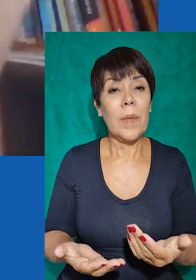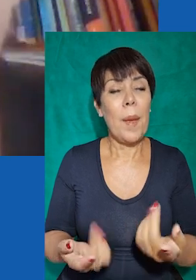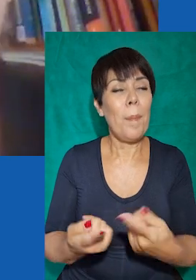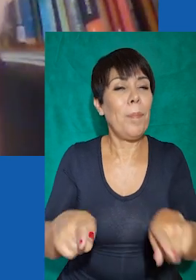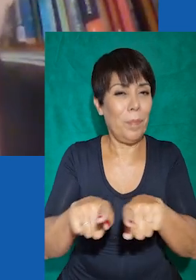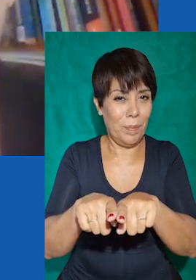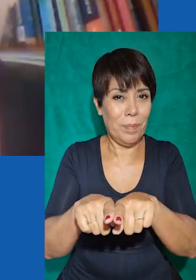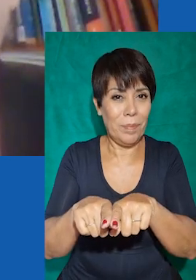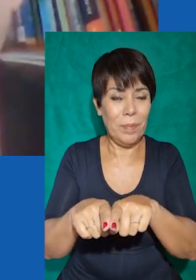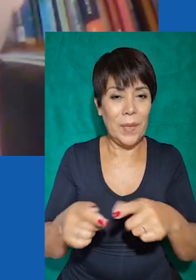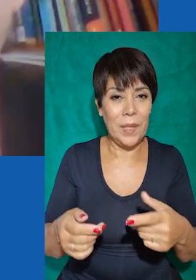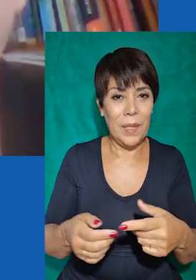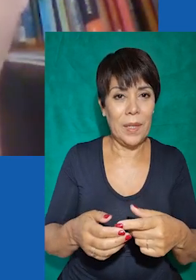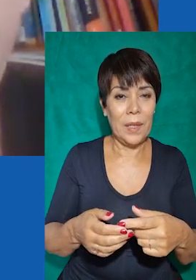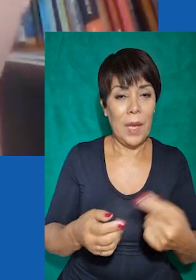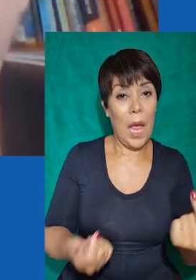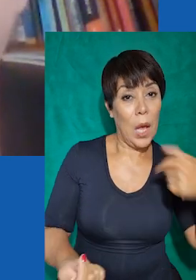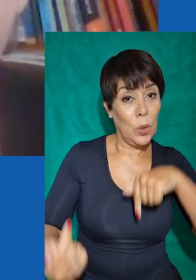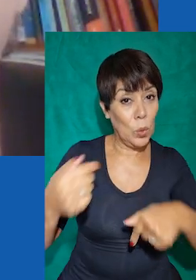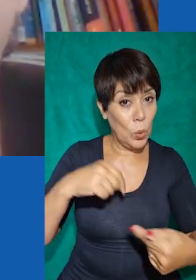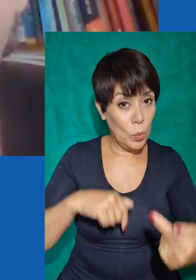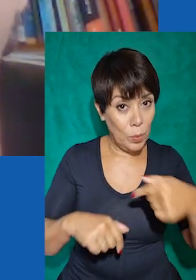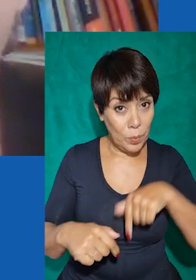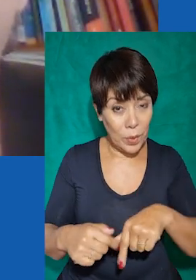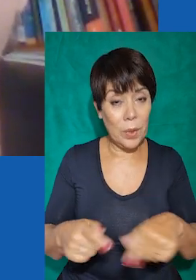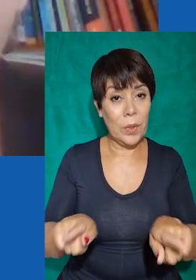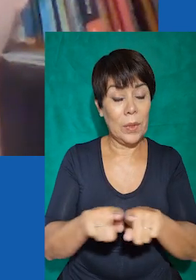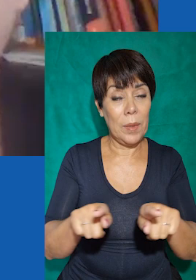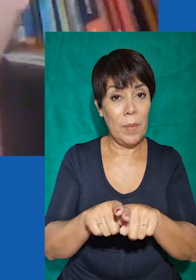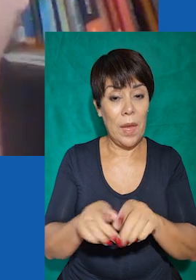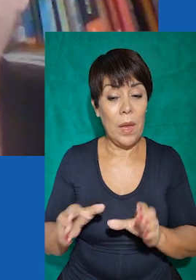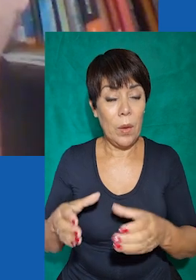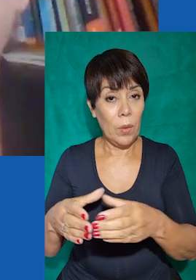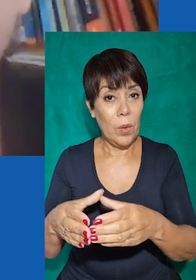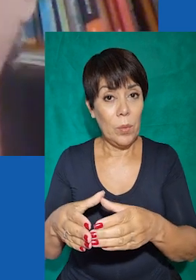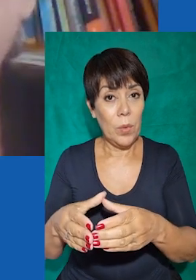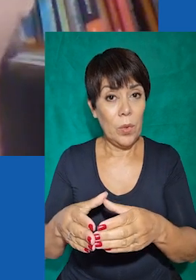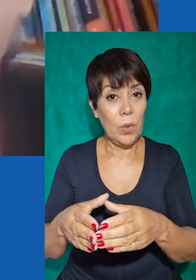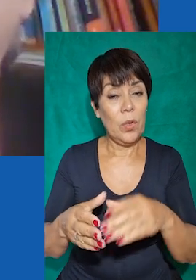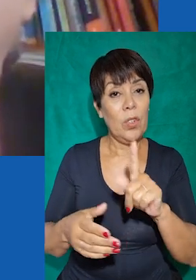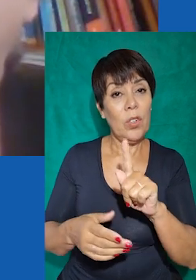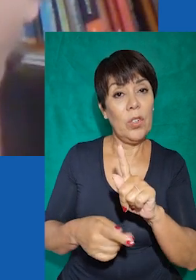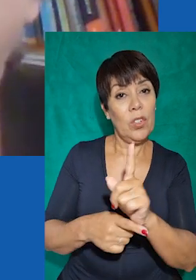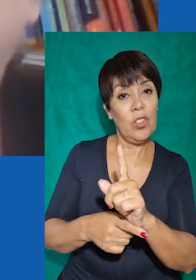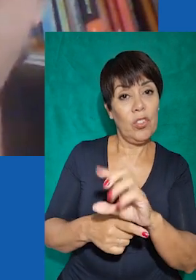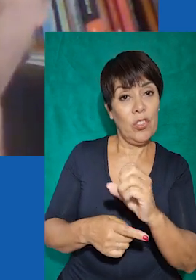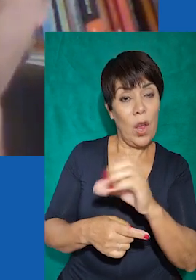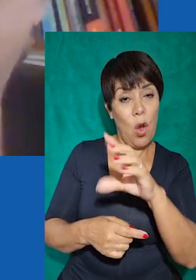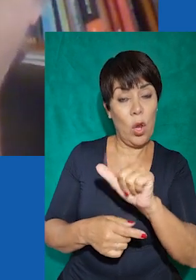que essa parceria entre antropólogos, entre geólogos,